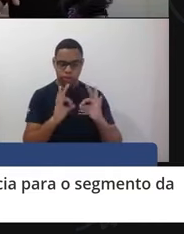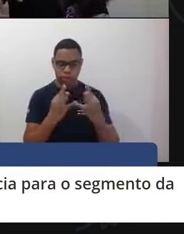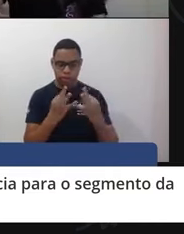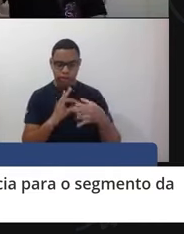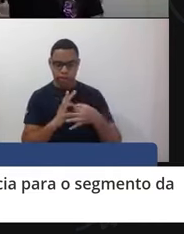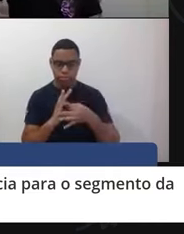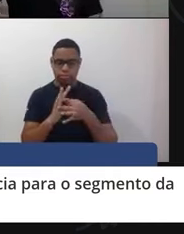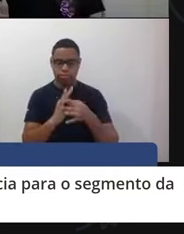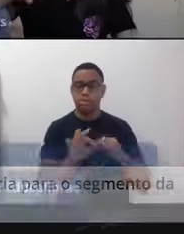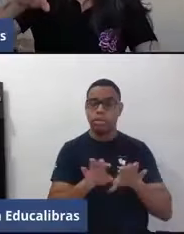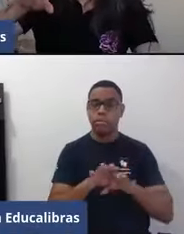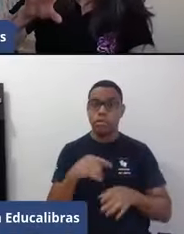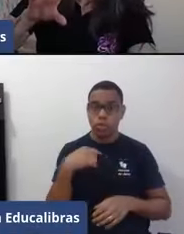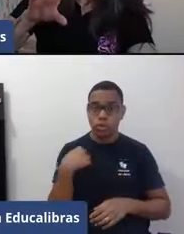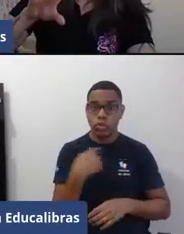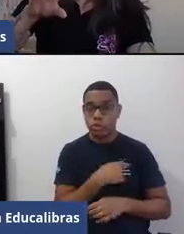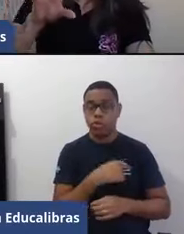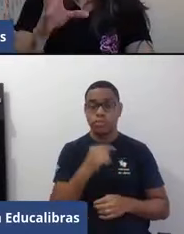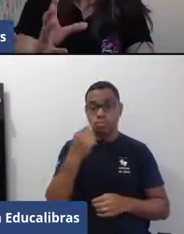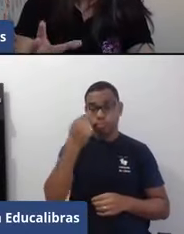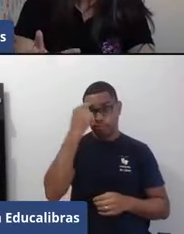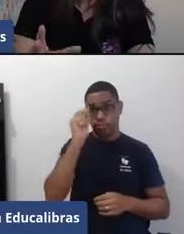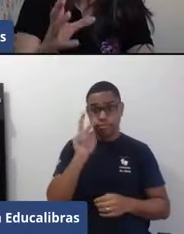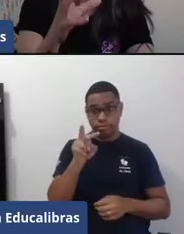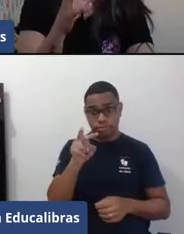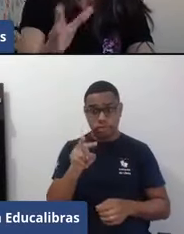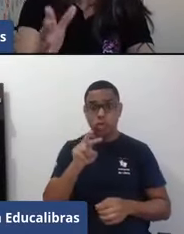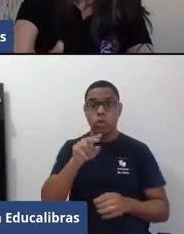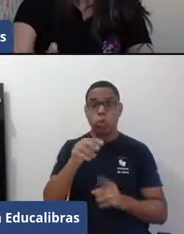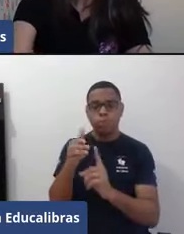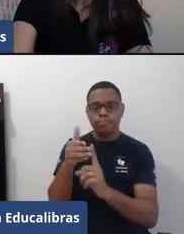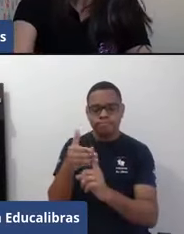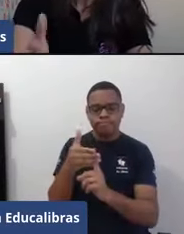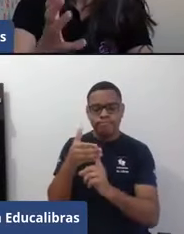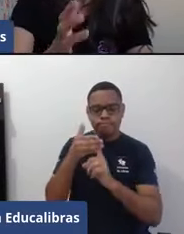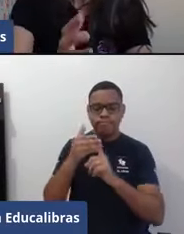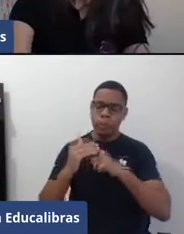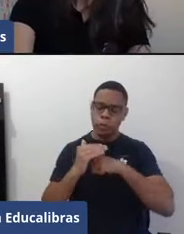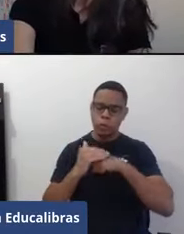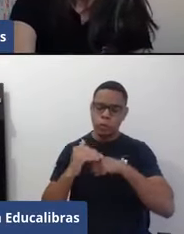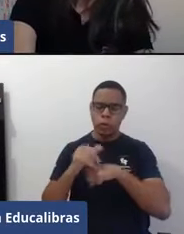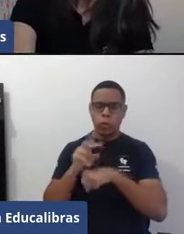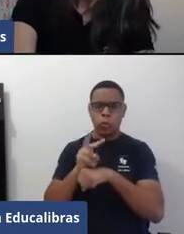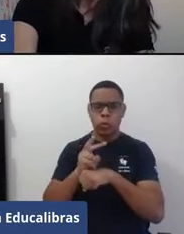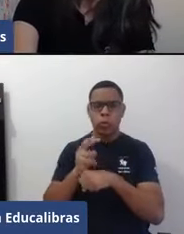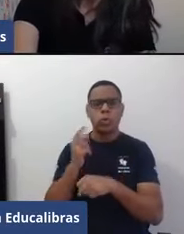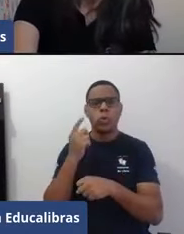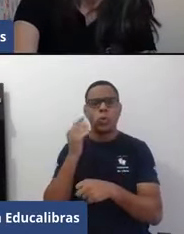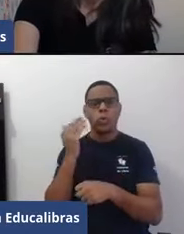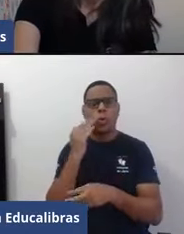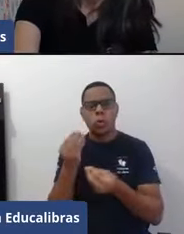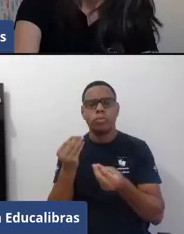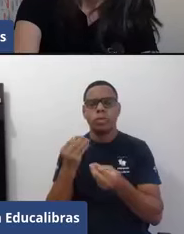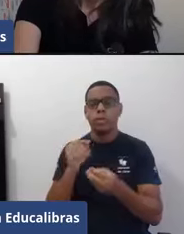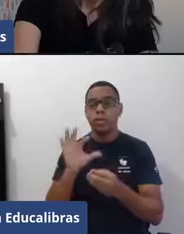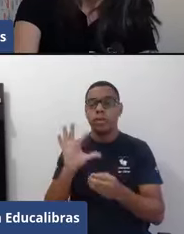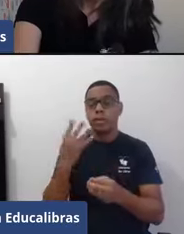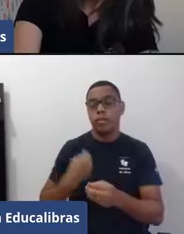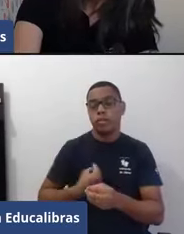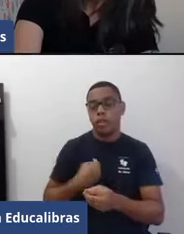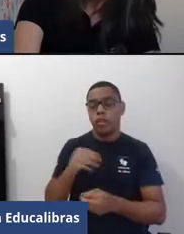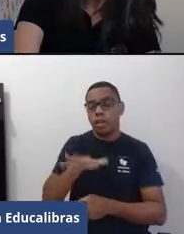nós precisamos dar um olhar muito acolhedor de compreensão da realidade dessas mães.